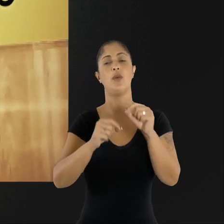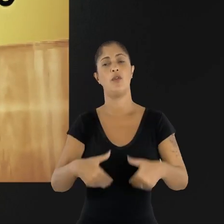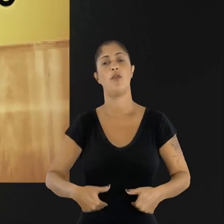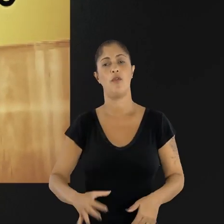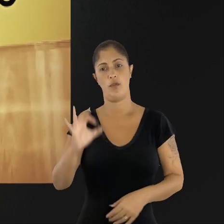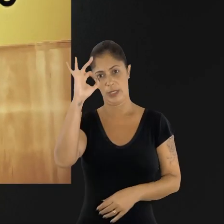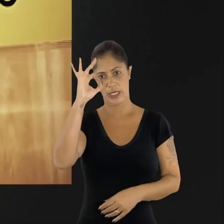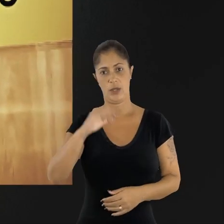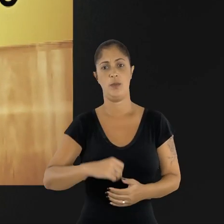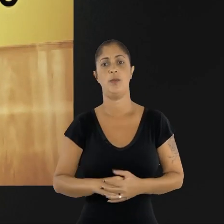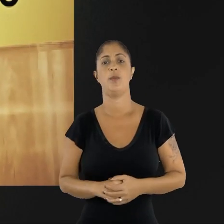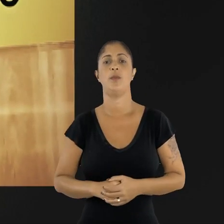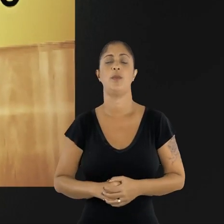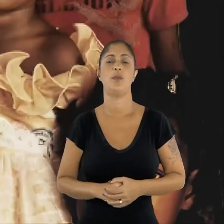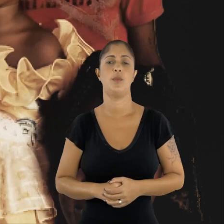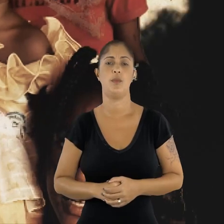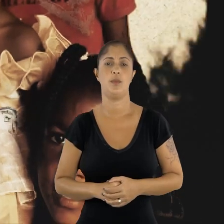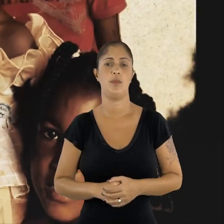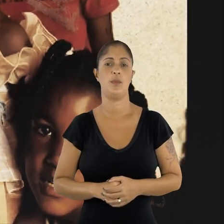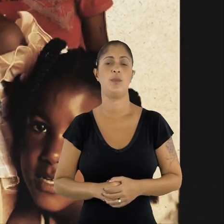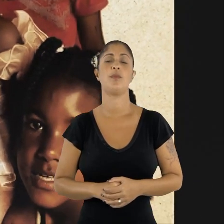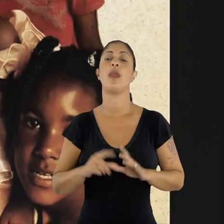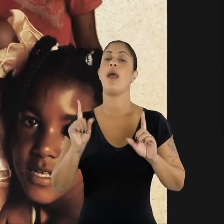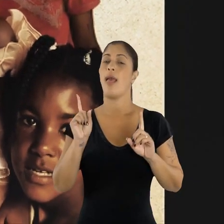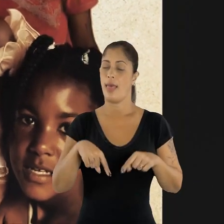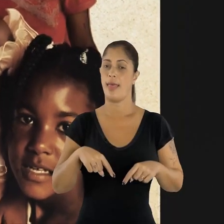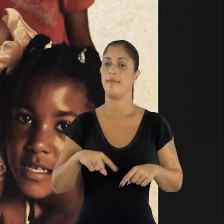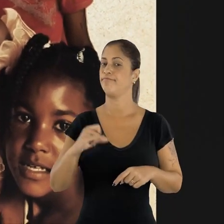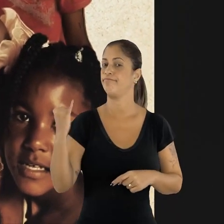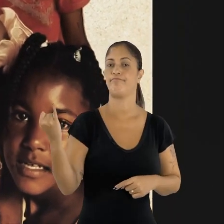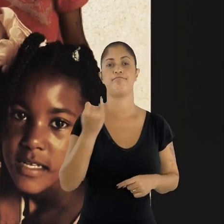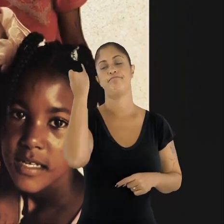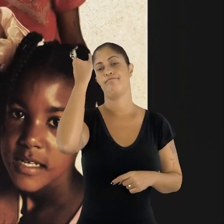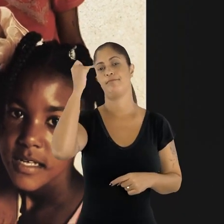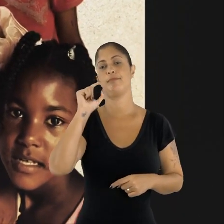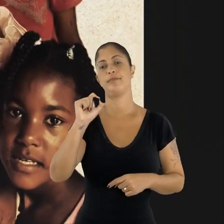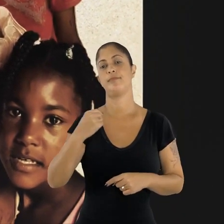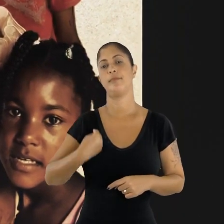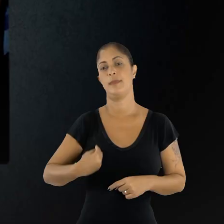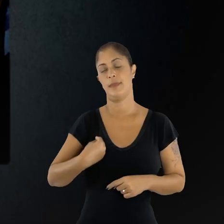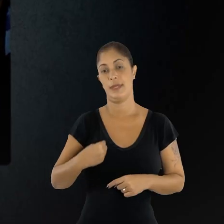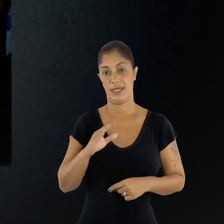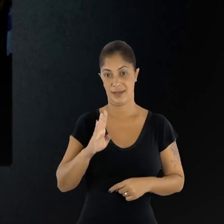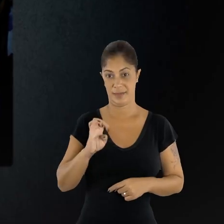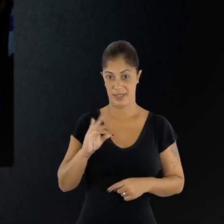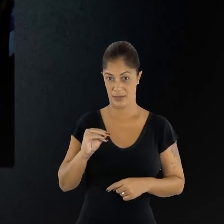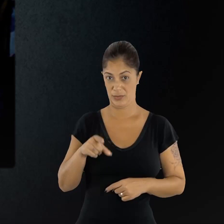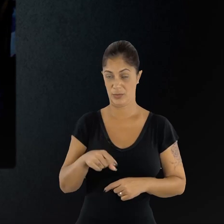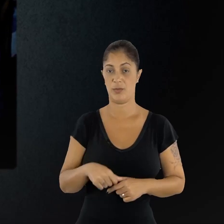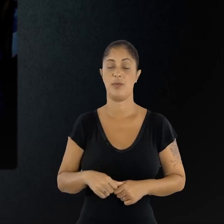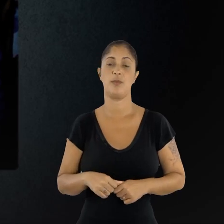beneficiários do Fome Zero. Foi uma espécie de ícone, assim, né? No sentido de que a presença do